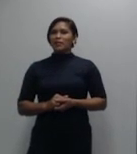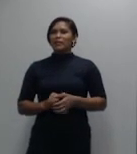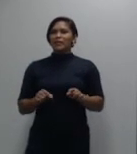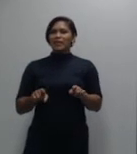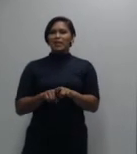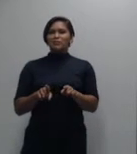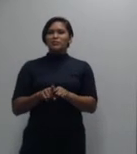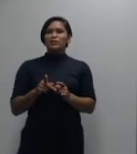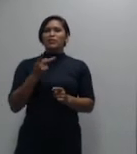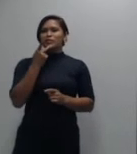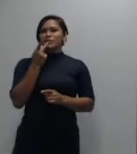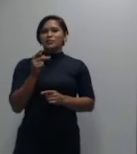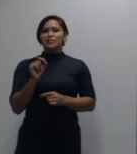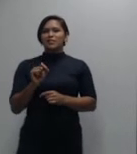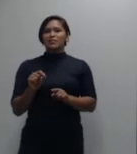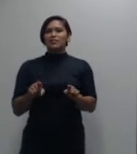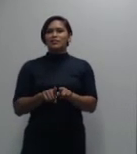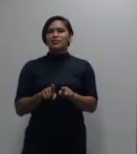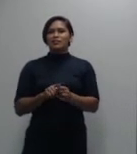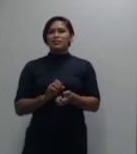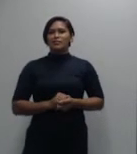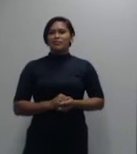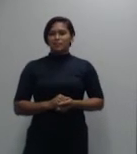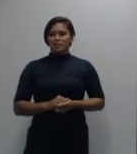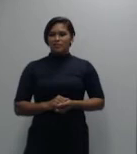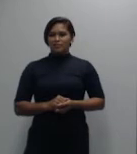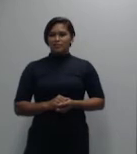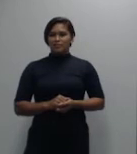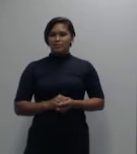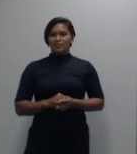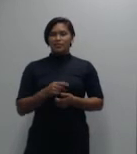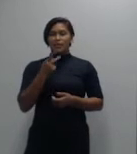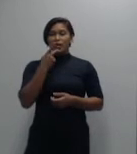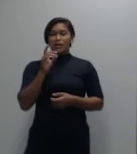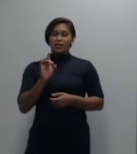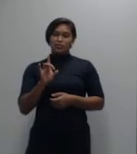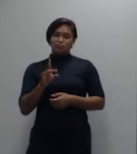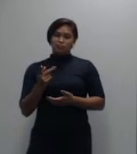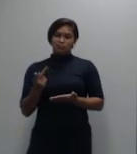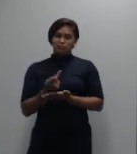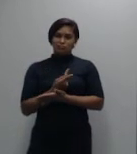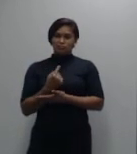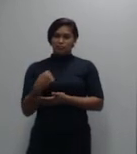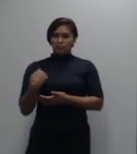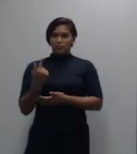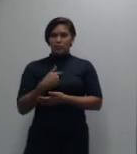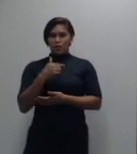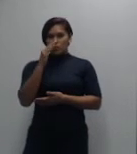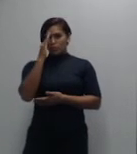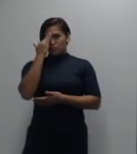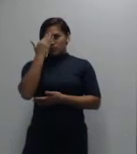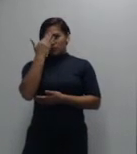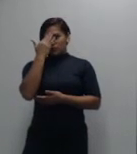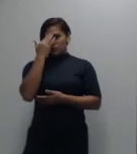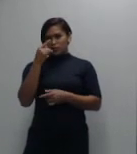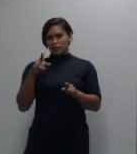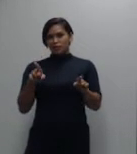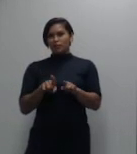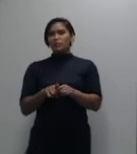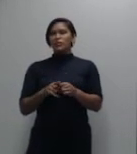que a homologação da sentença estrangeira significa apenas e na nossa entendimento ela não viu